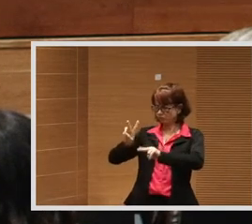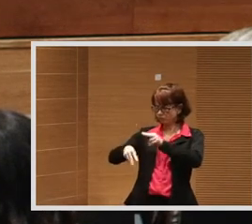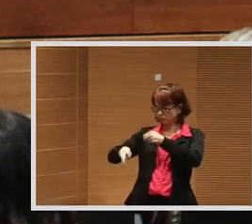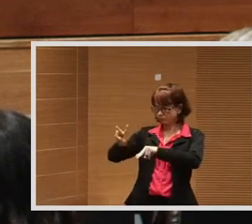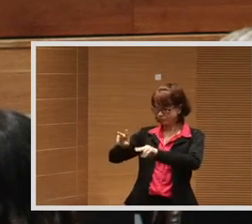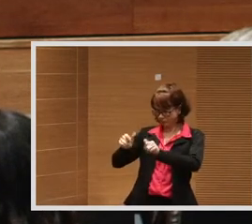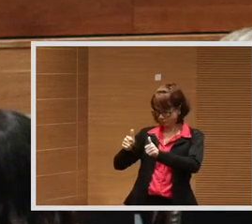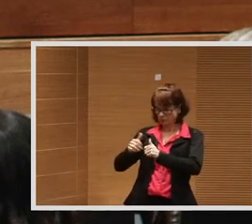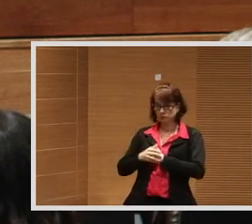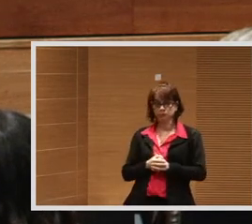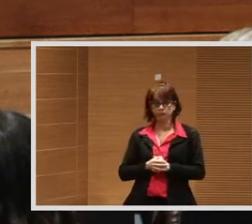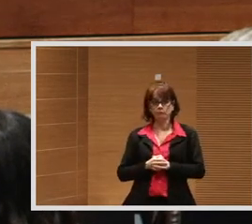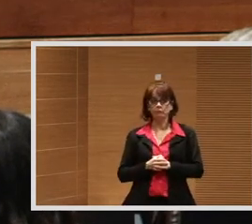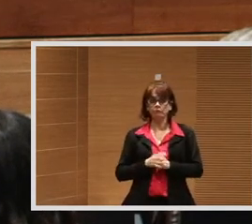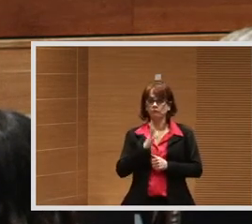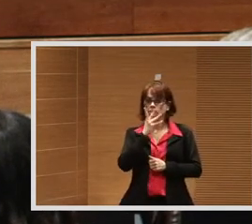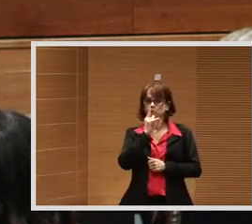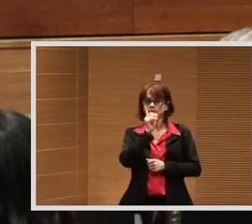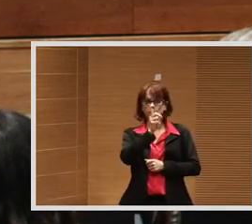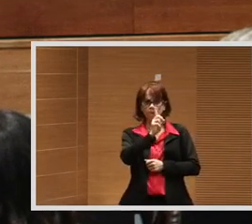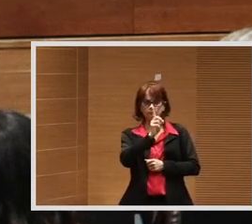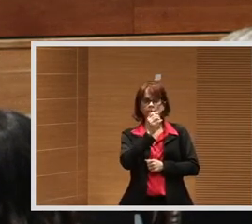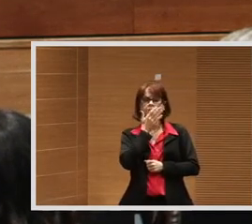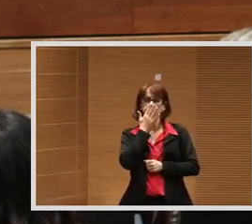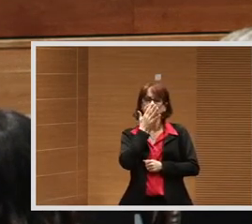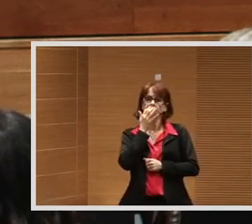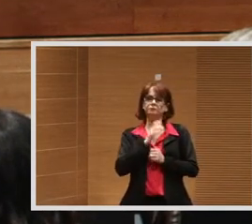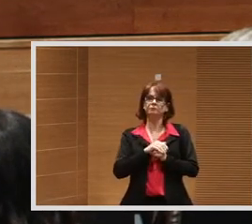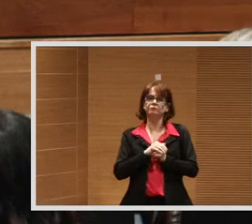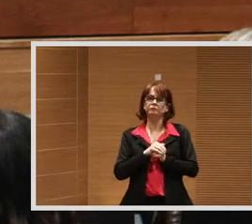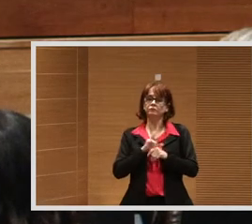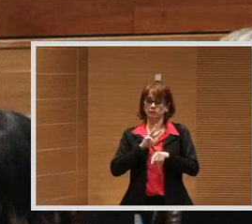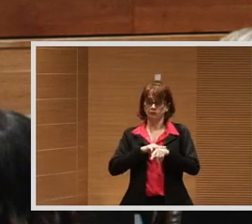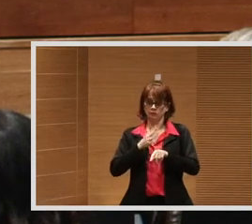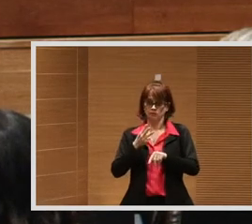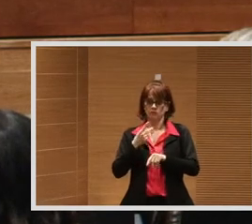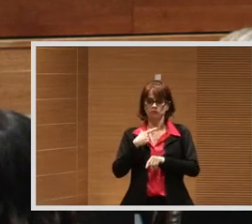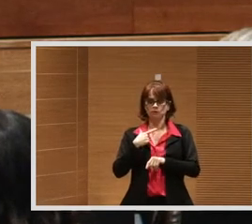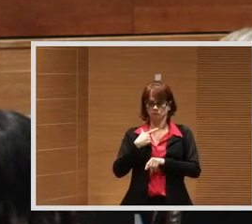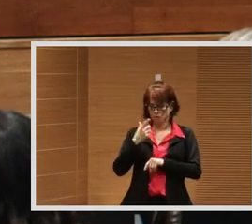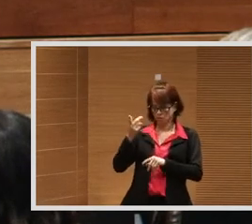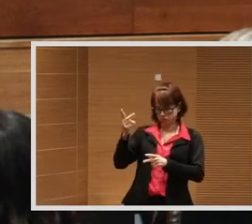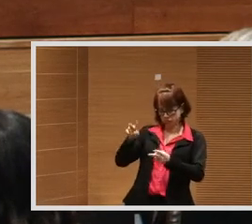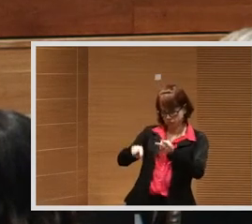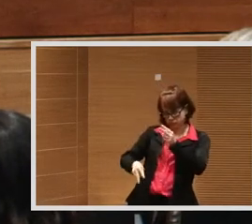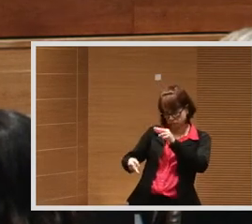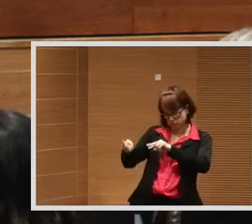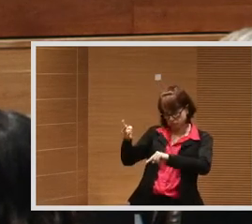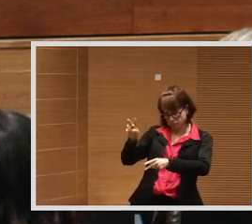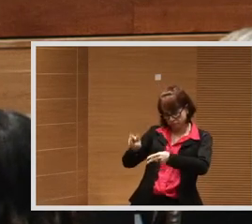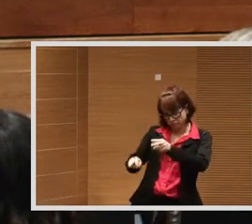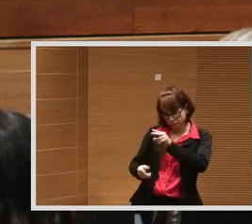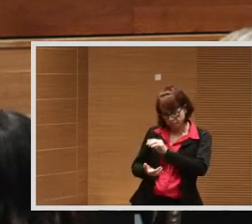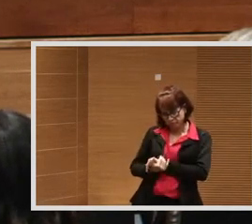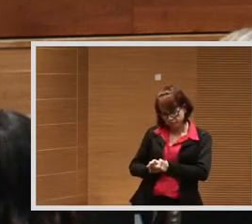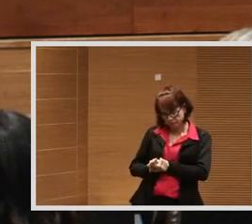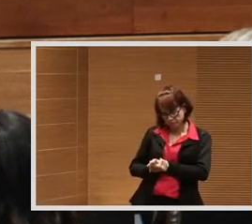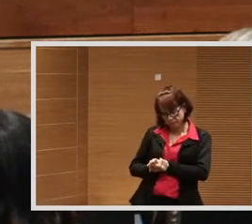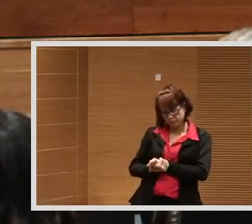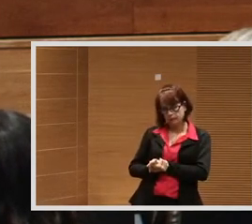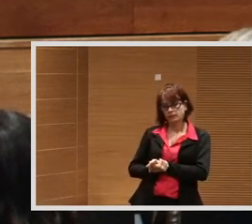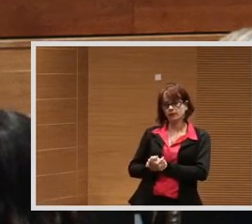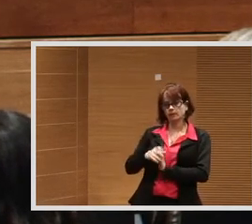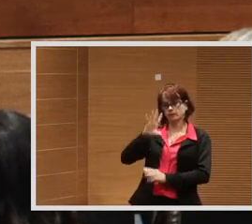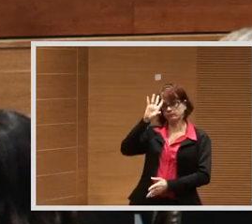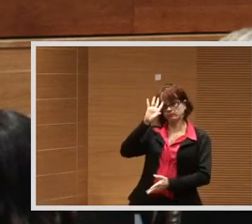Não demorou muitas consultas, nas 3 situações, eu percebi que a situação era de origem familiar.